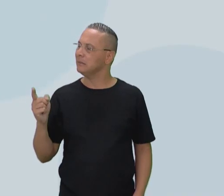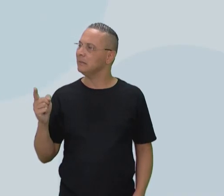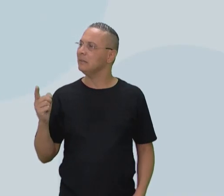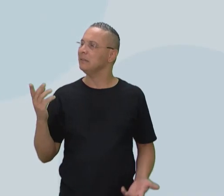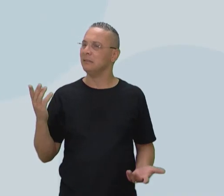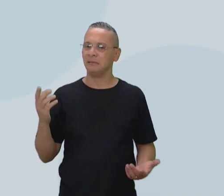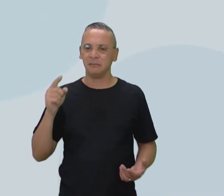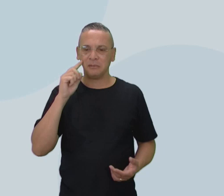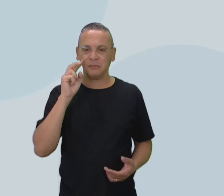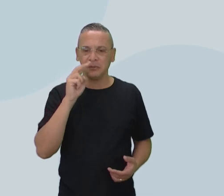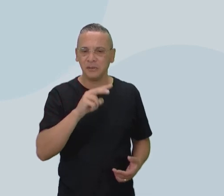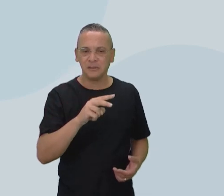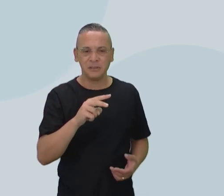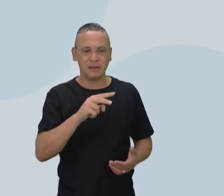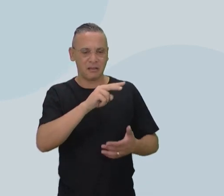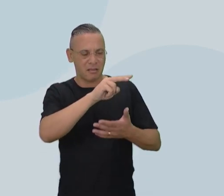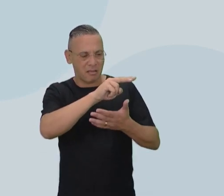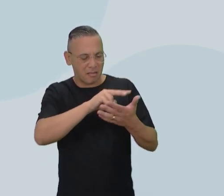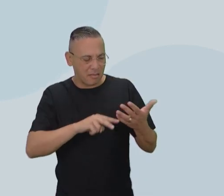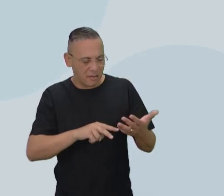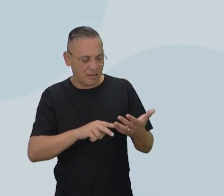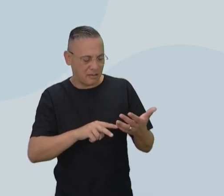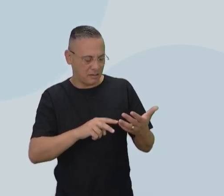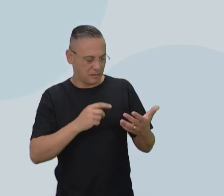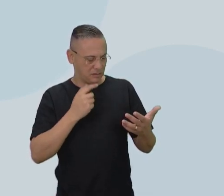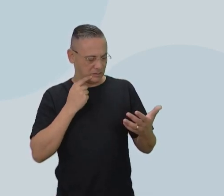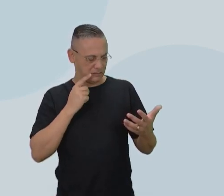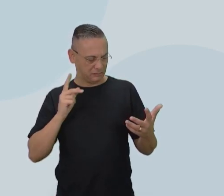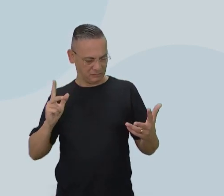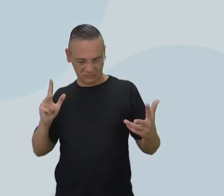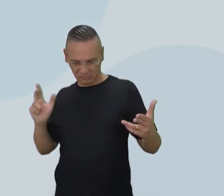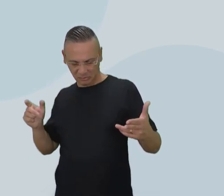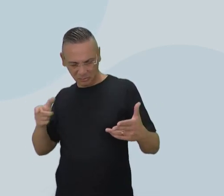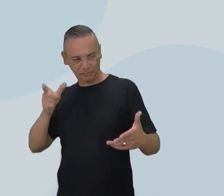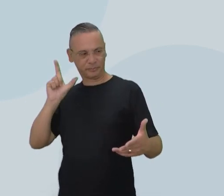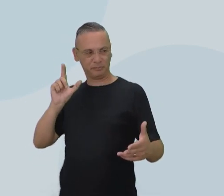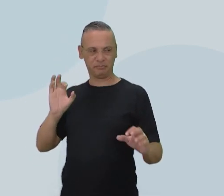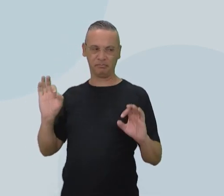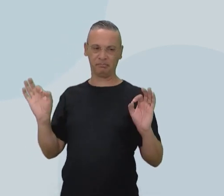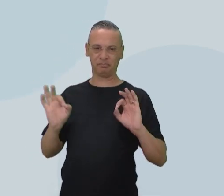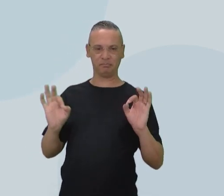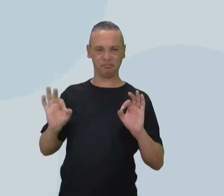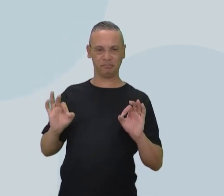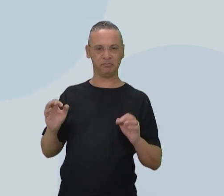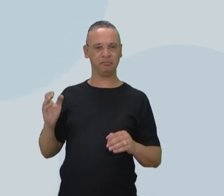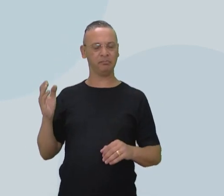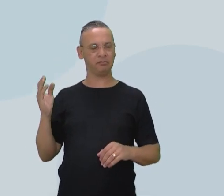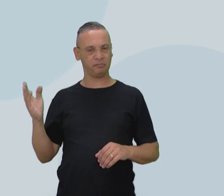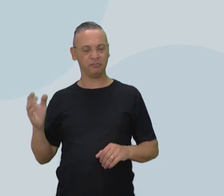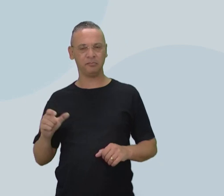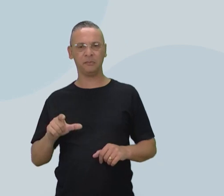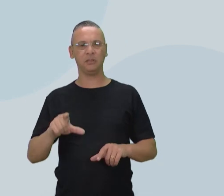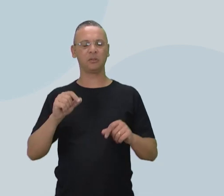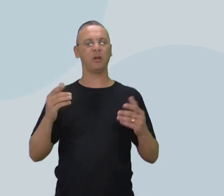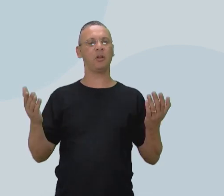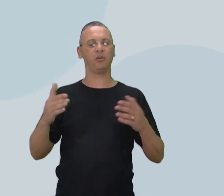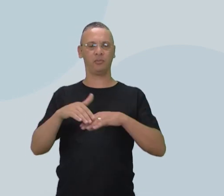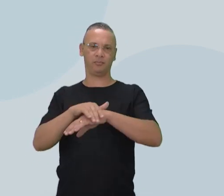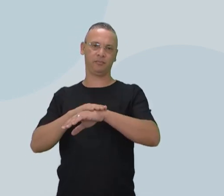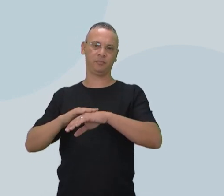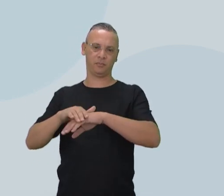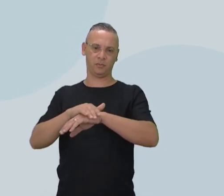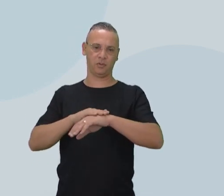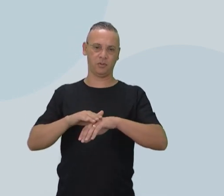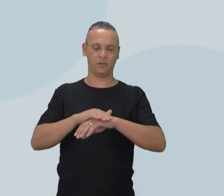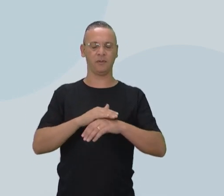nunca mais vai ler jornal do mesmo jeito, esse é o slogan desse observatório aí, que a gente escolheu para tratar, que é o Observatório